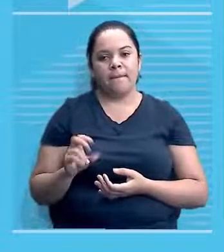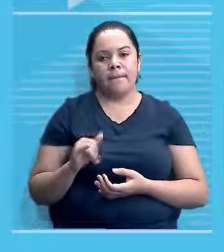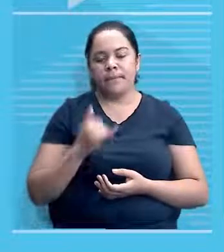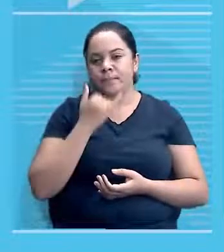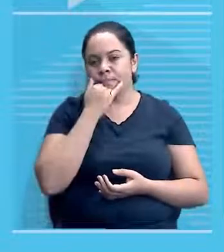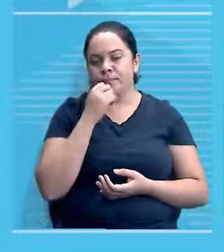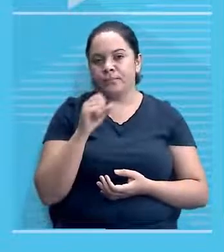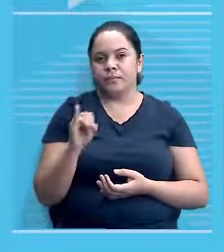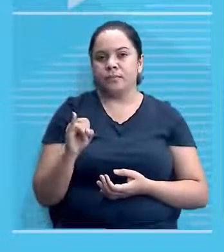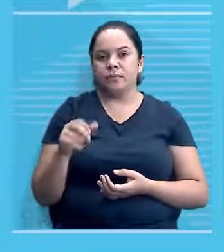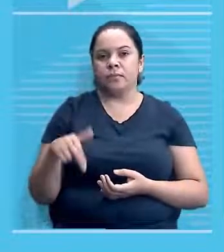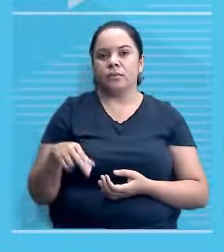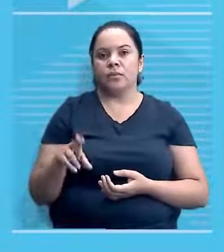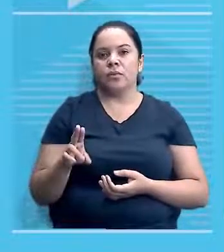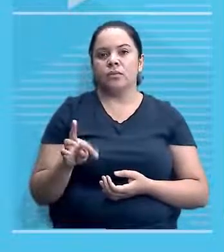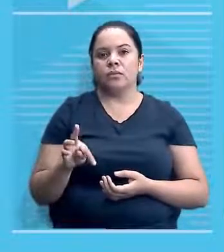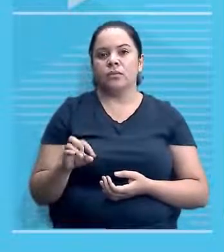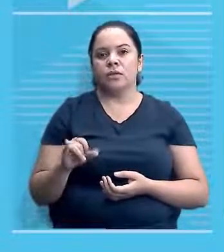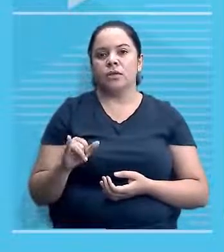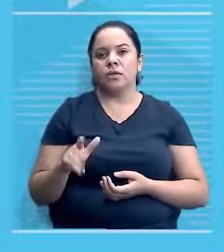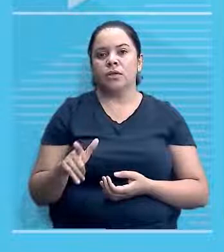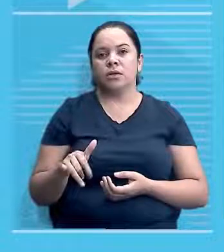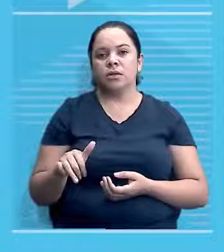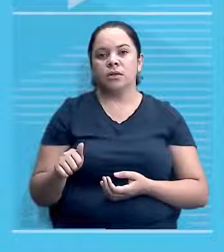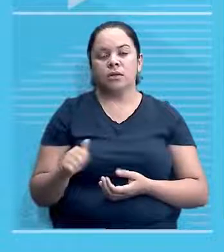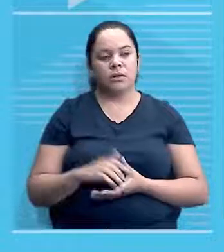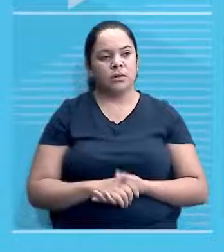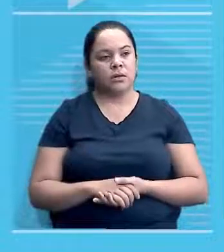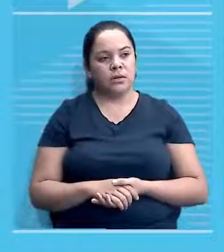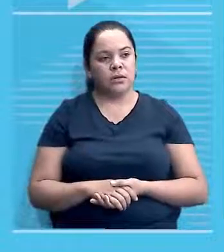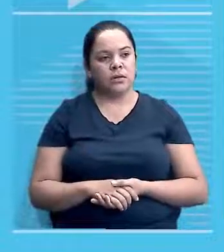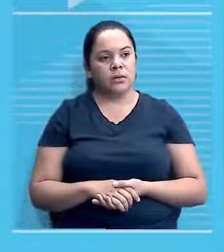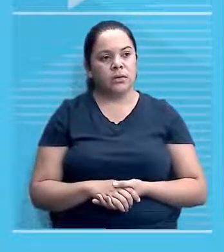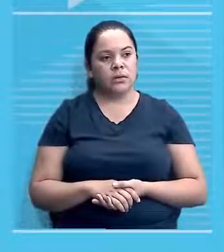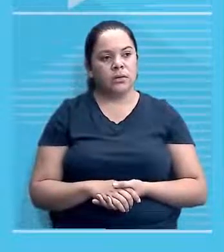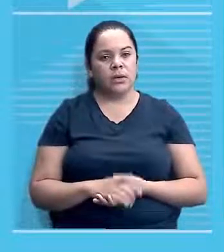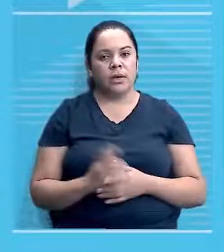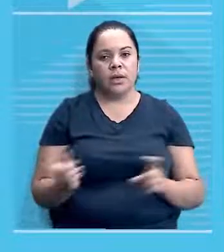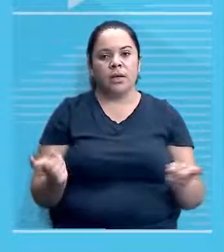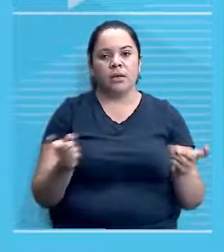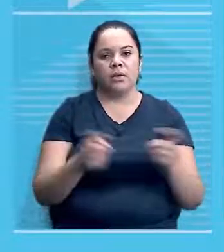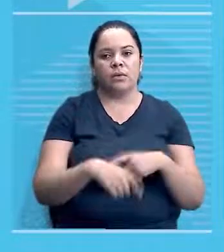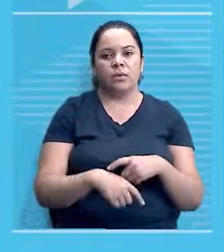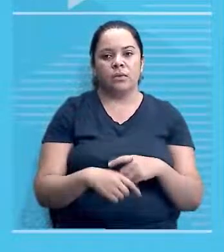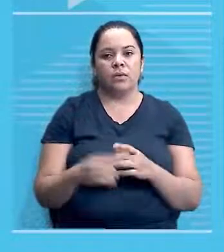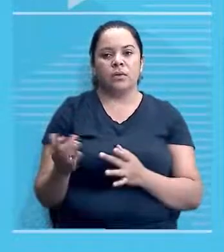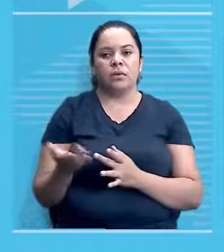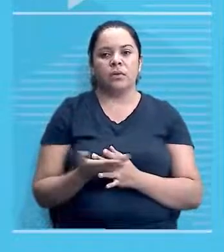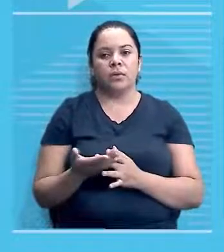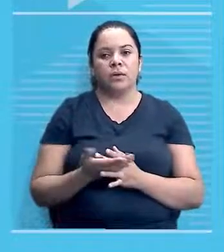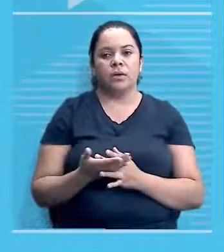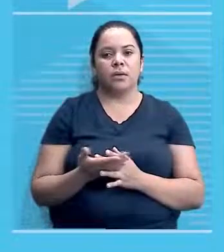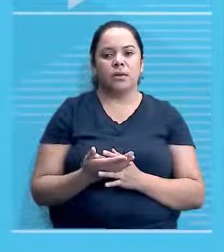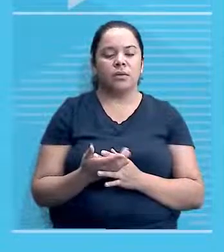isso aí é uma atitude contra o Barroco que o Barroco era cheio de detalhes de